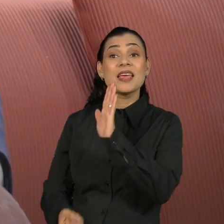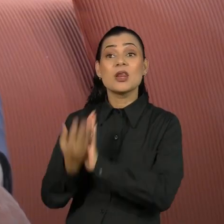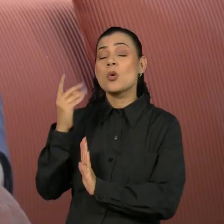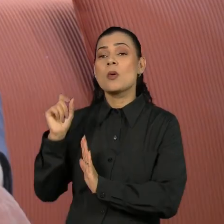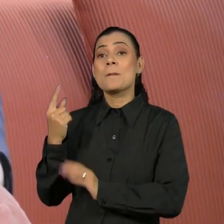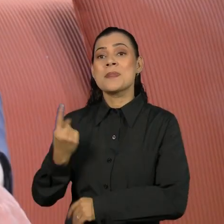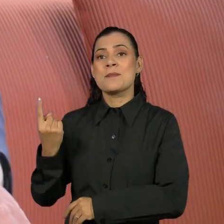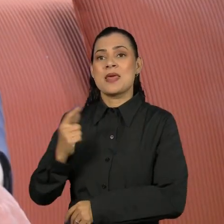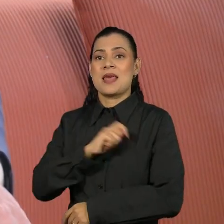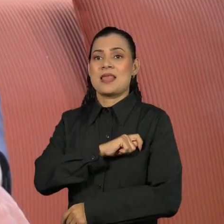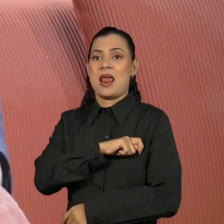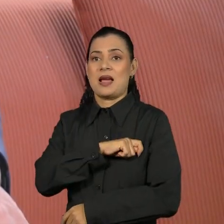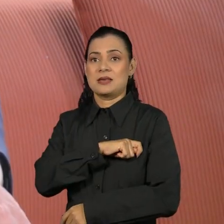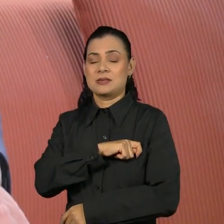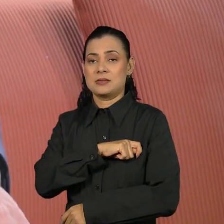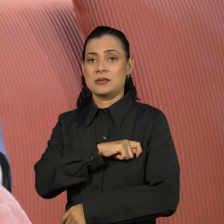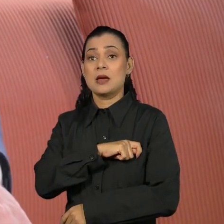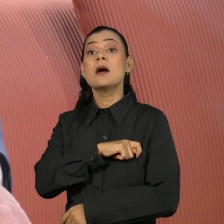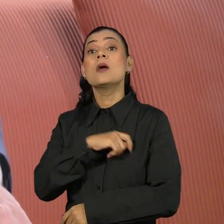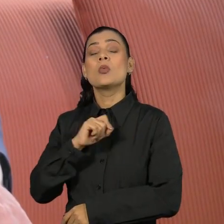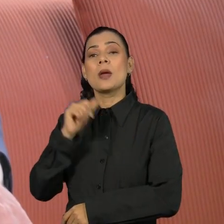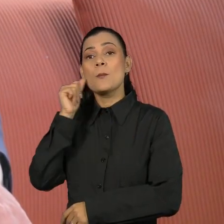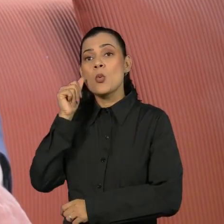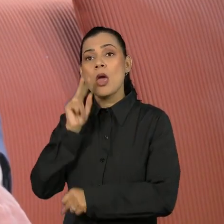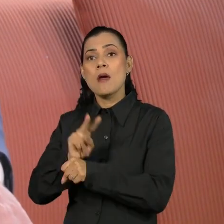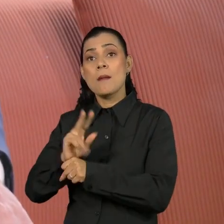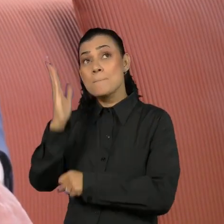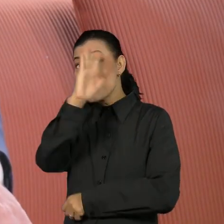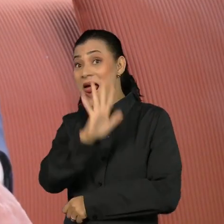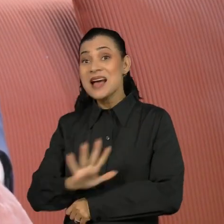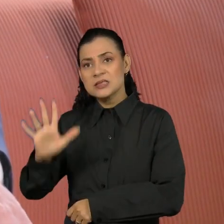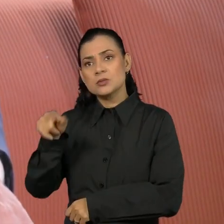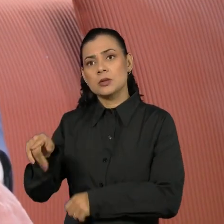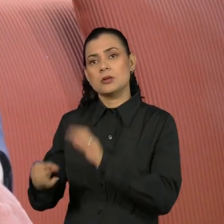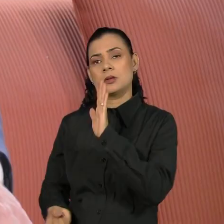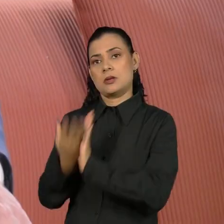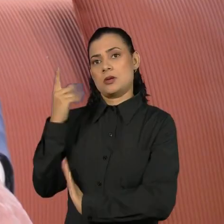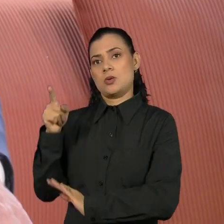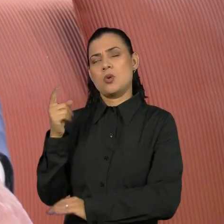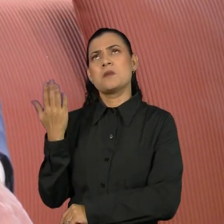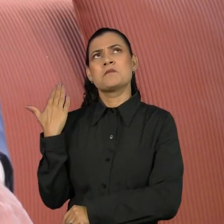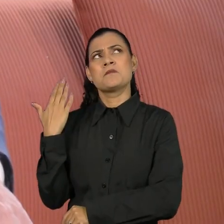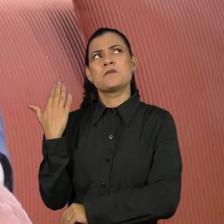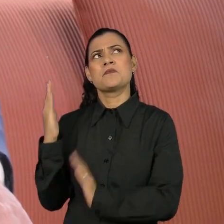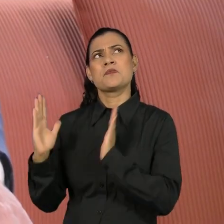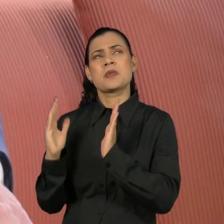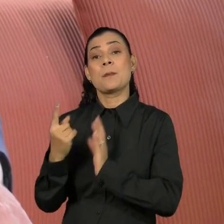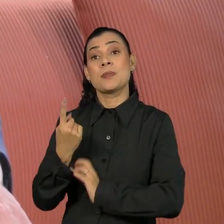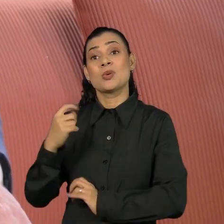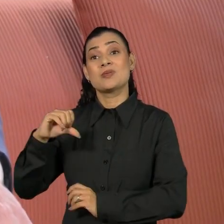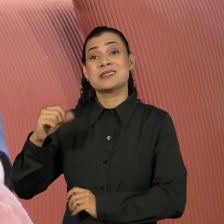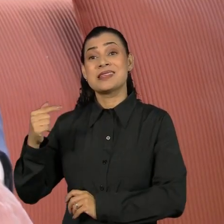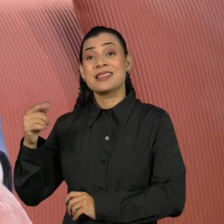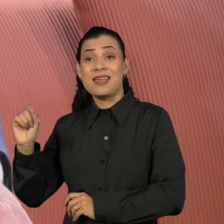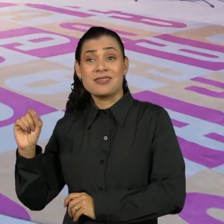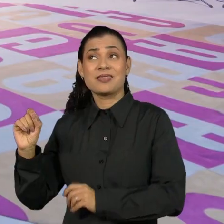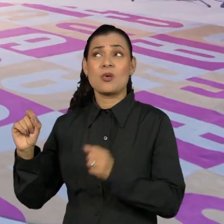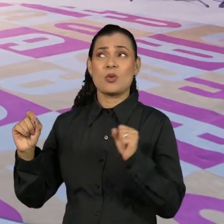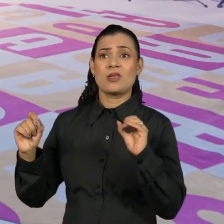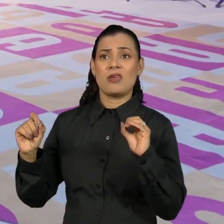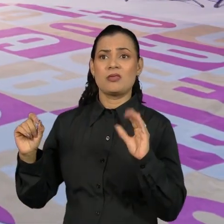de defesa da mulher do Brasil. Foi ele que criou na década de 70,